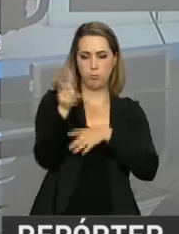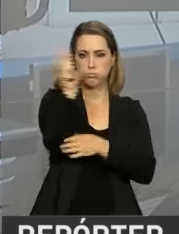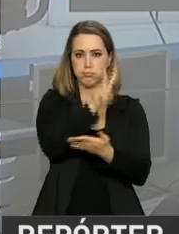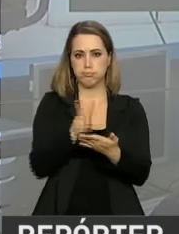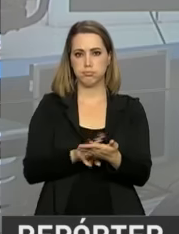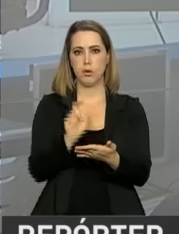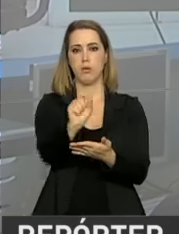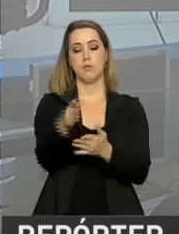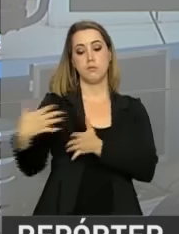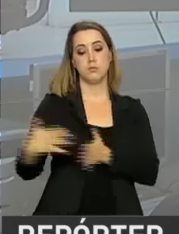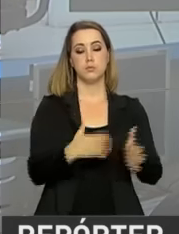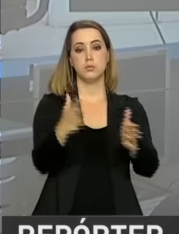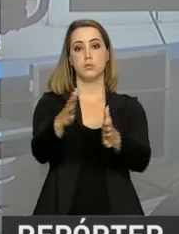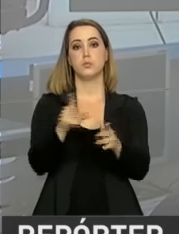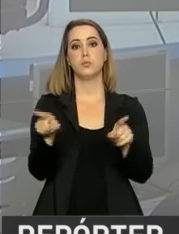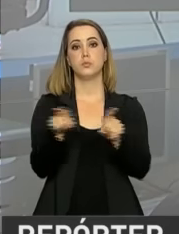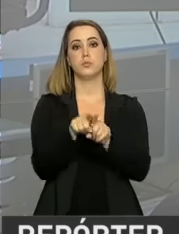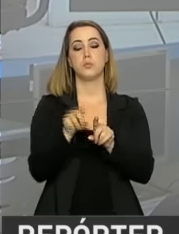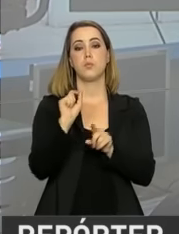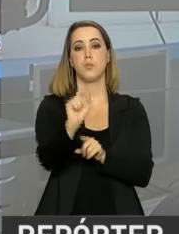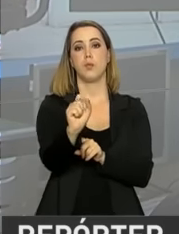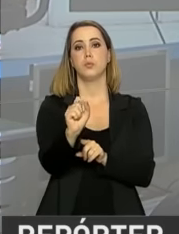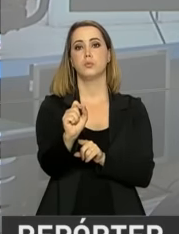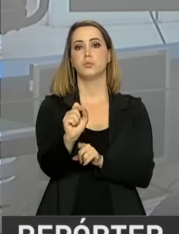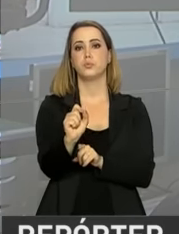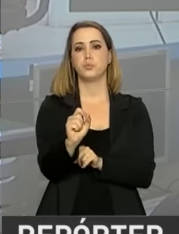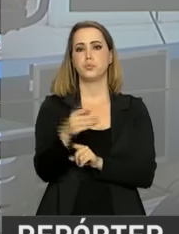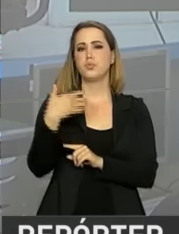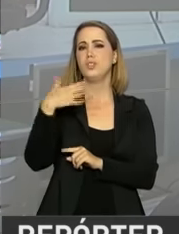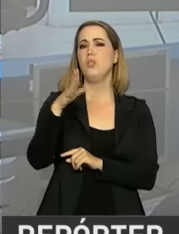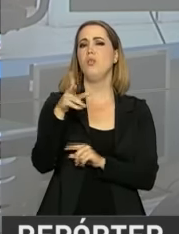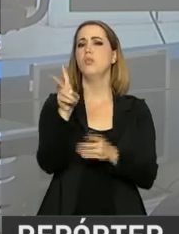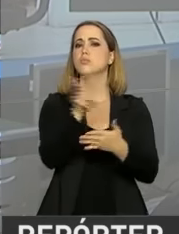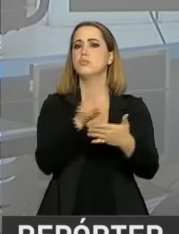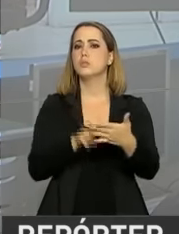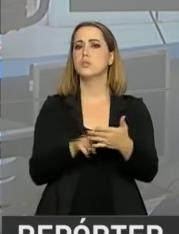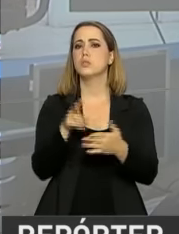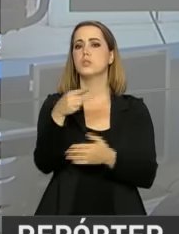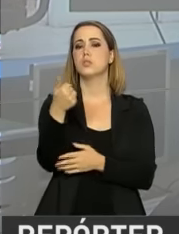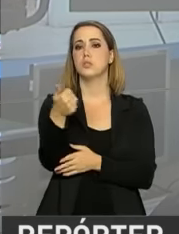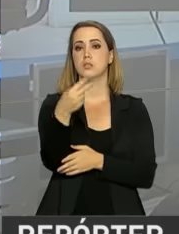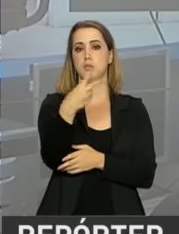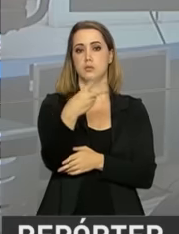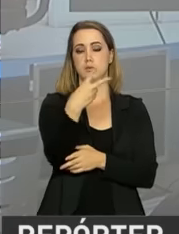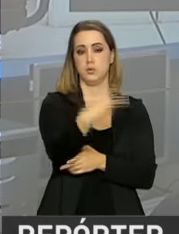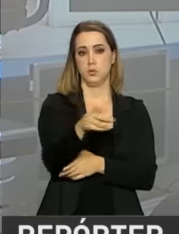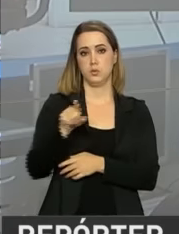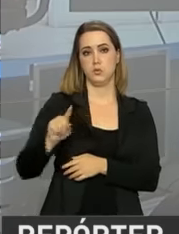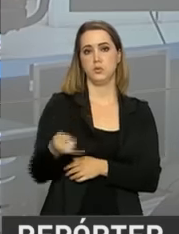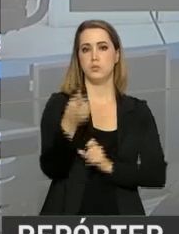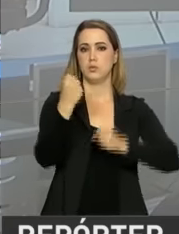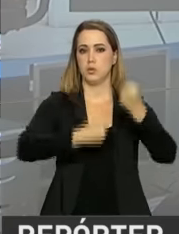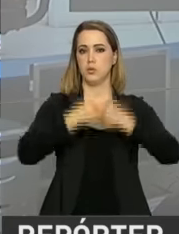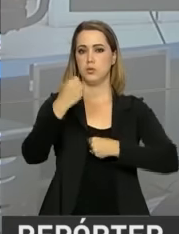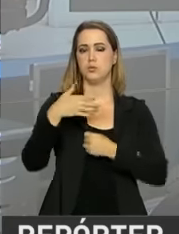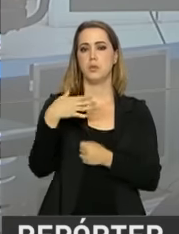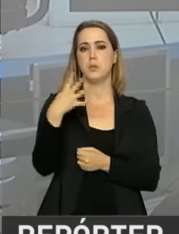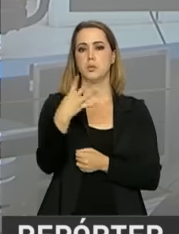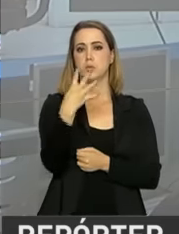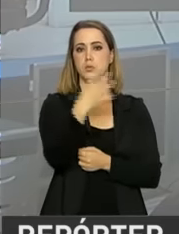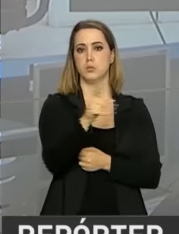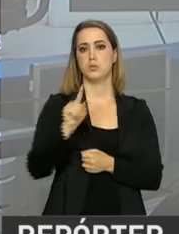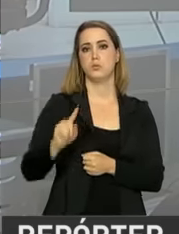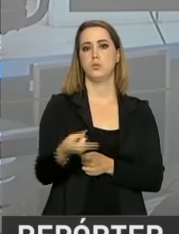estradas do país com a operação proclamação da república foram fiscalizados mais de 122.000 veículos e feitos mais de